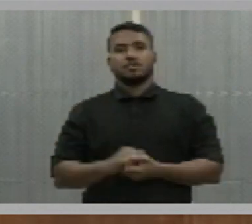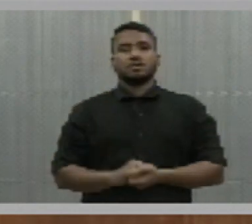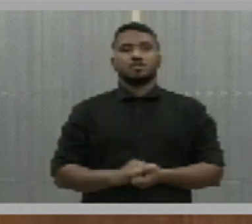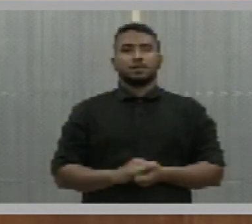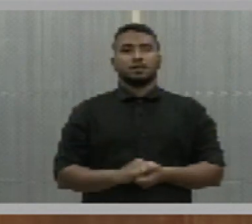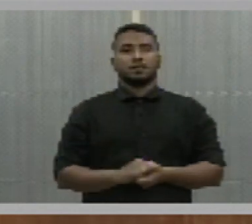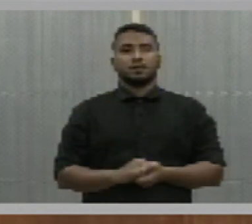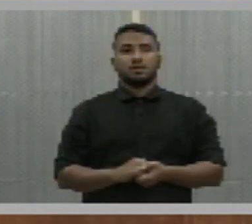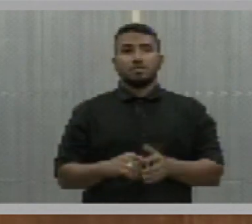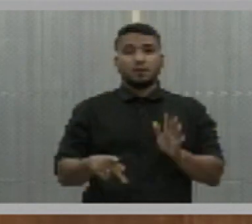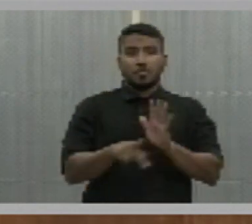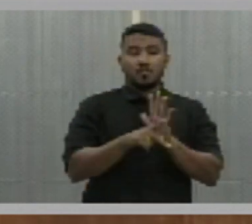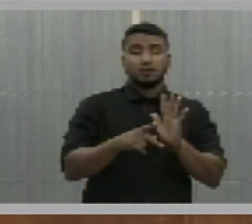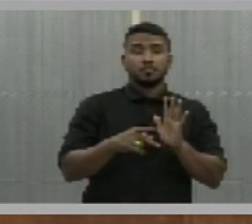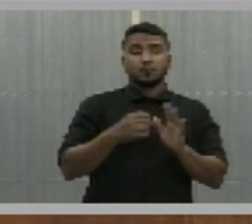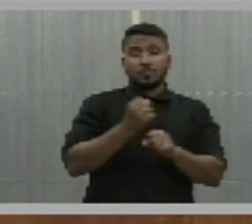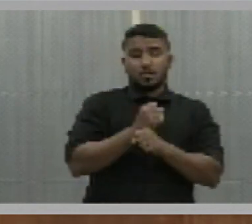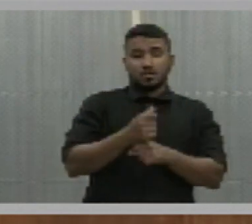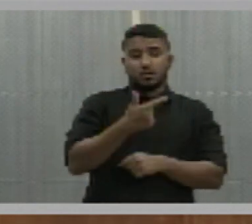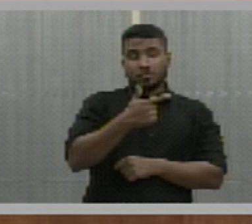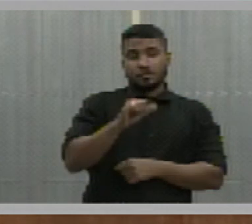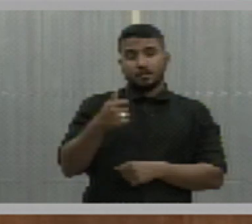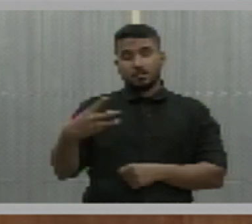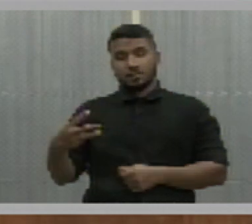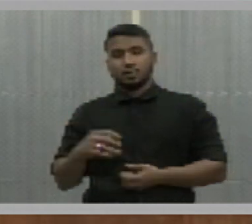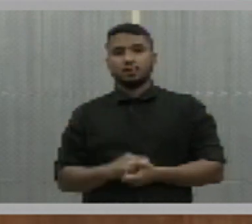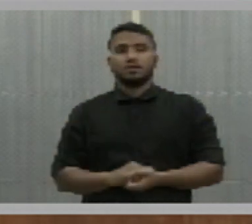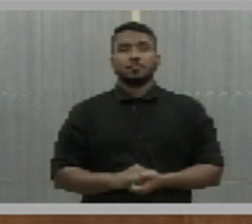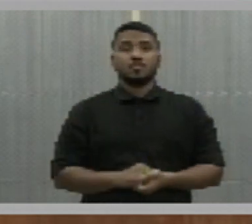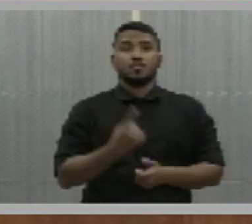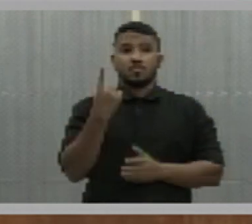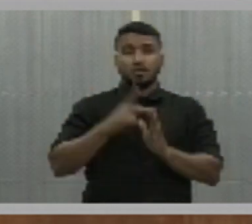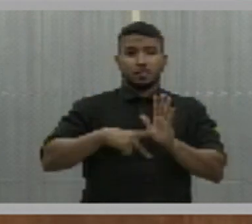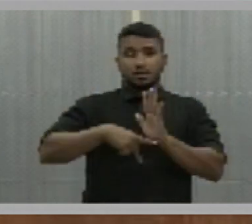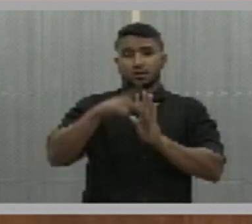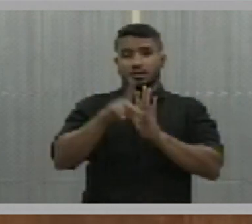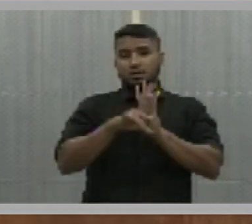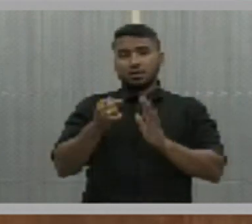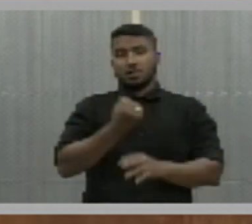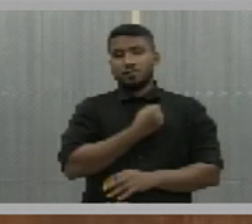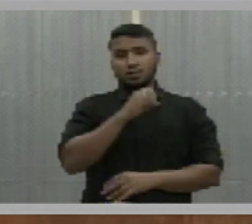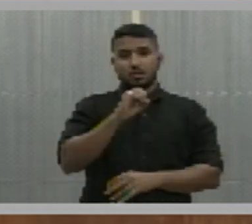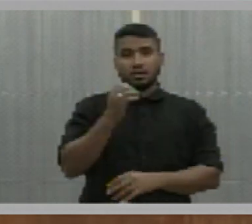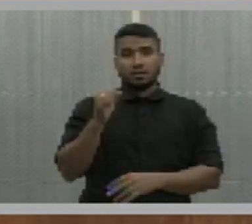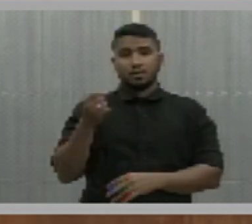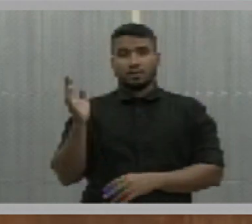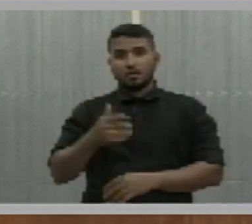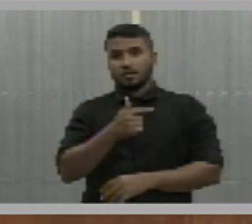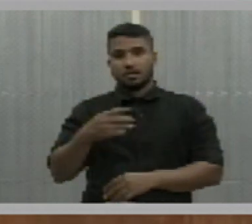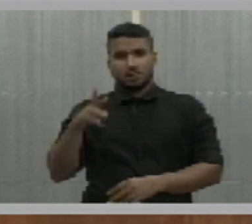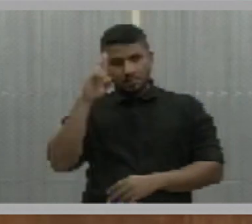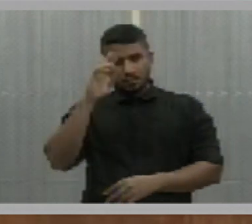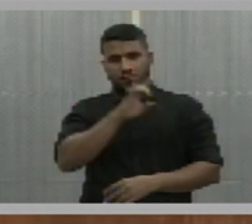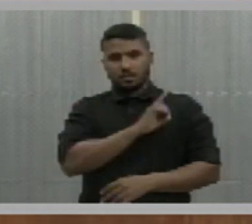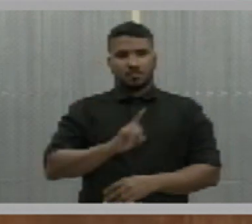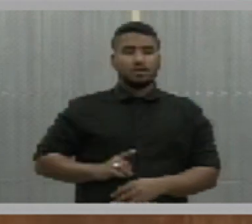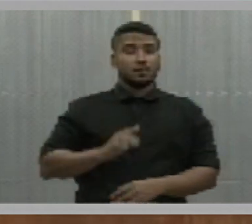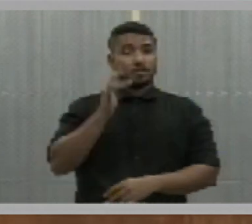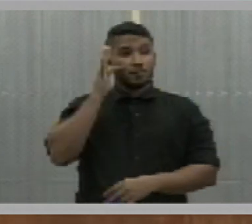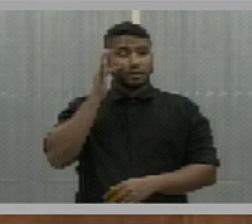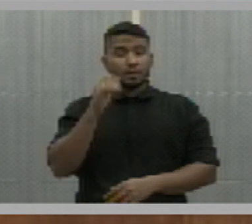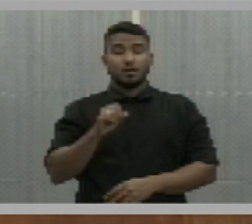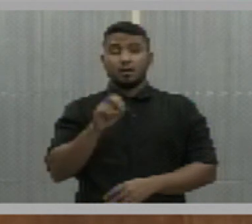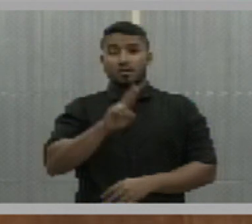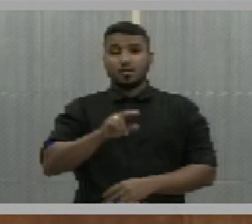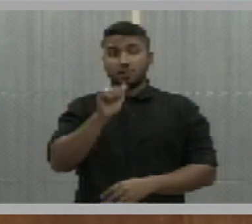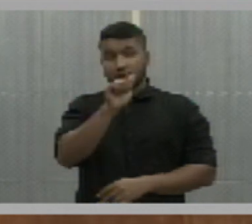diretrizes orçamentárias para o exercício de 2023. Um projeto de lei de número 08/23, de autoria do senhor deputado Fábio Novo, que declara de